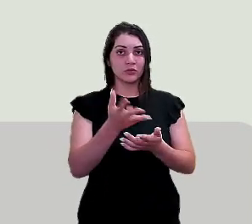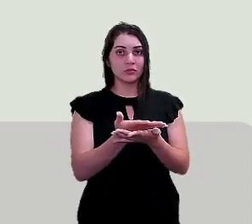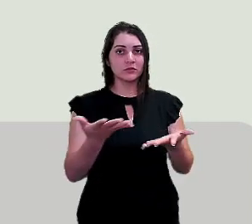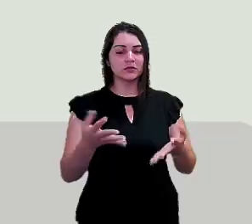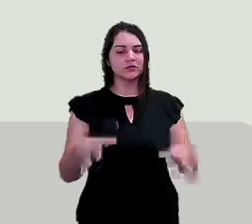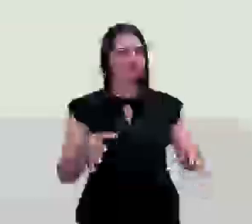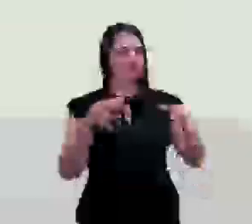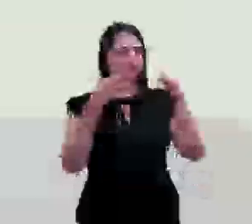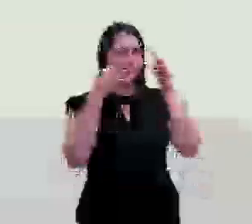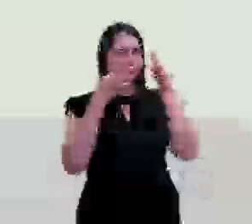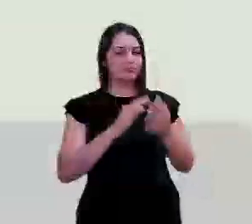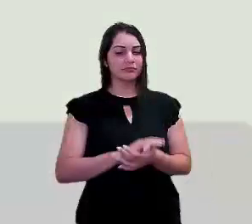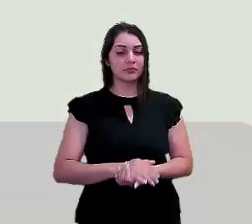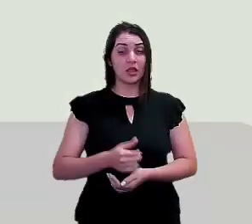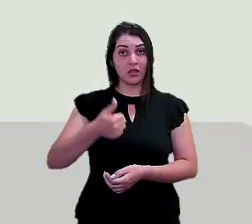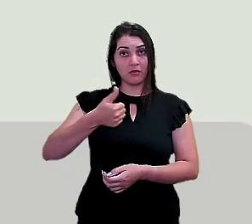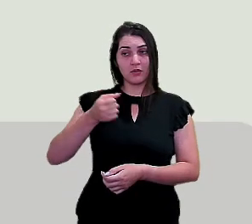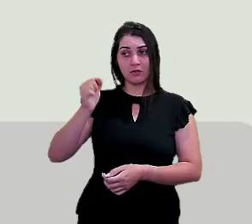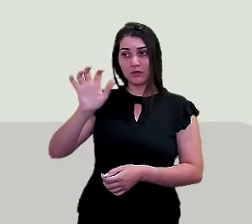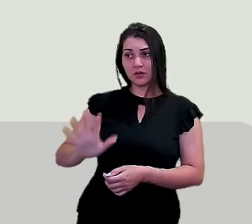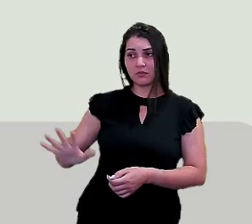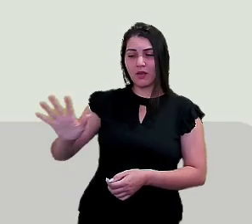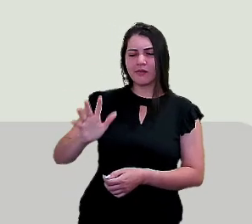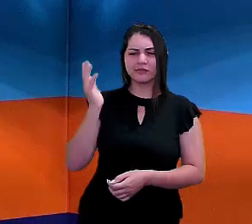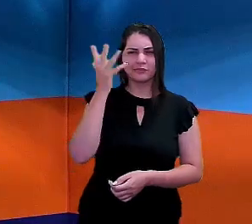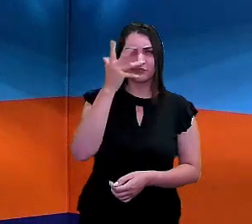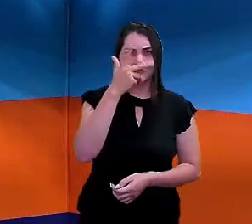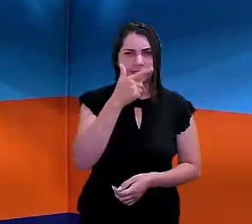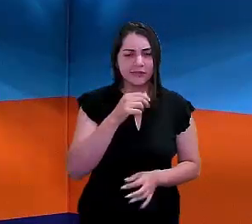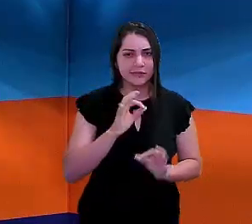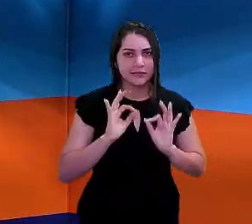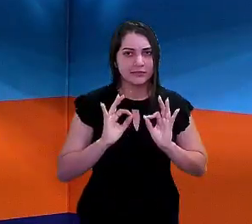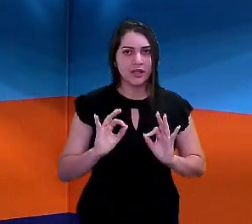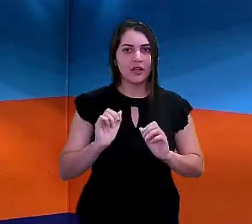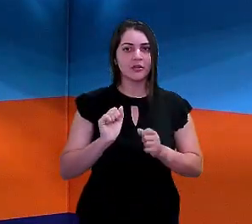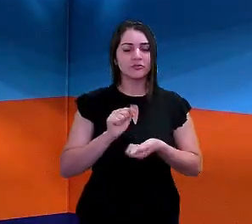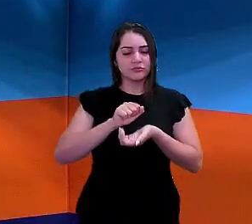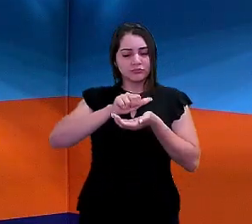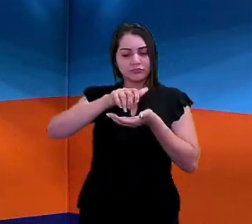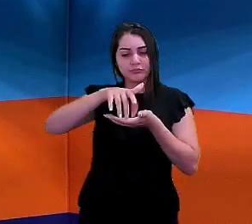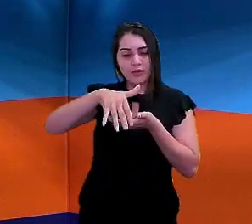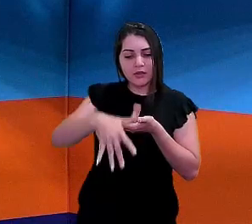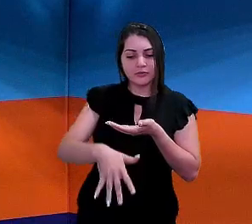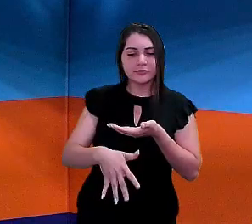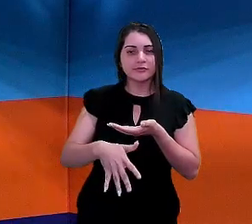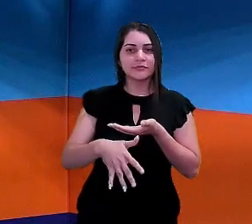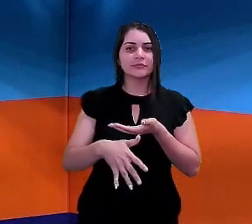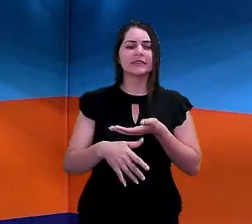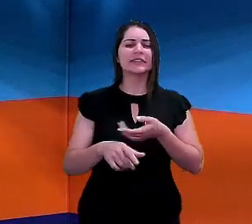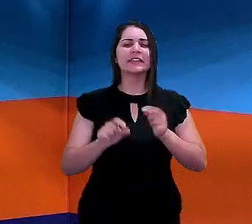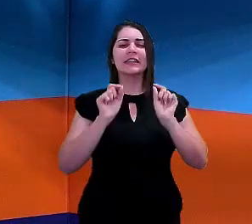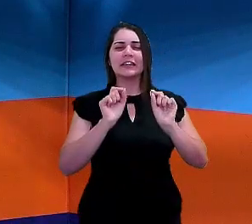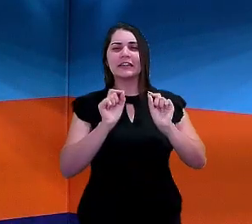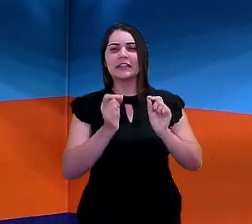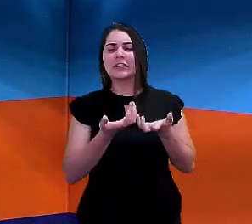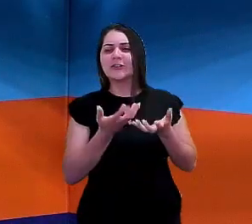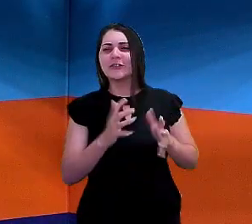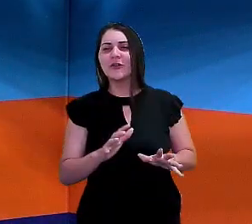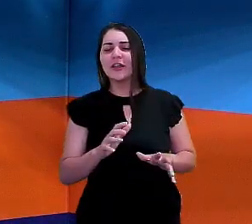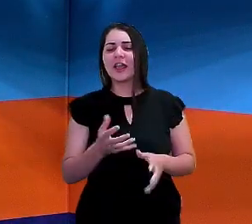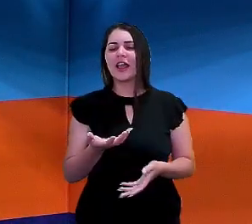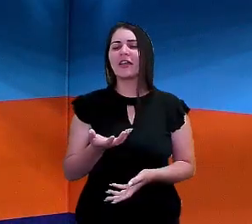lá. Primeira imagem, linda, né? Uma cachoeira. Ai, que beleza. Quem não queria estar ali debaixo daquela